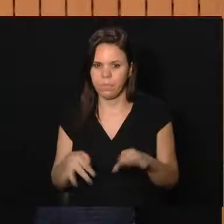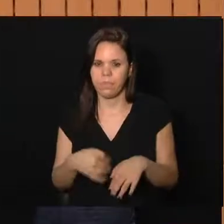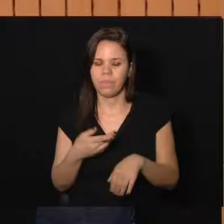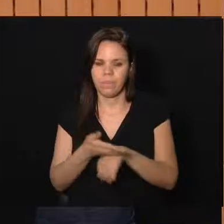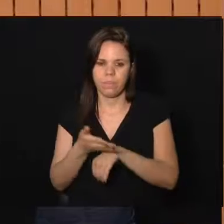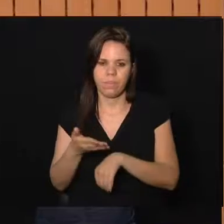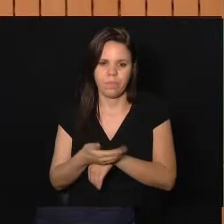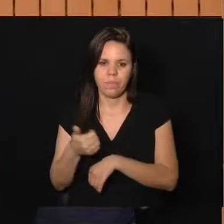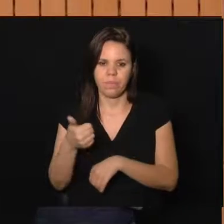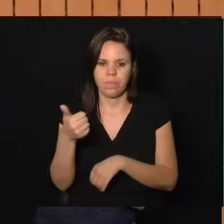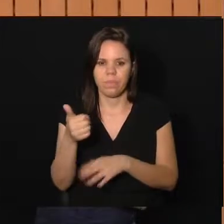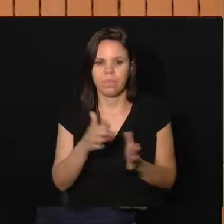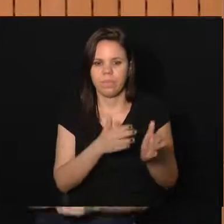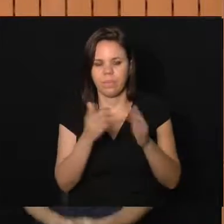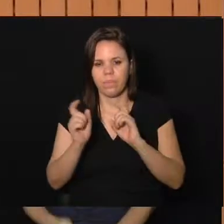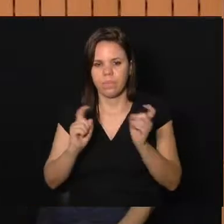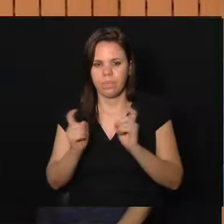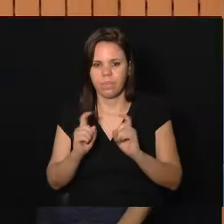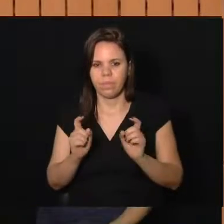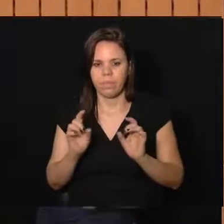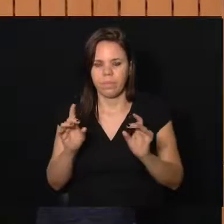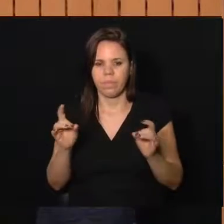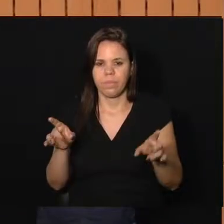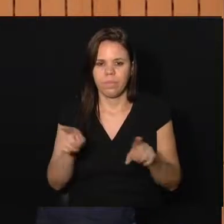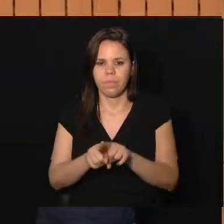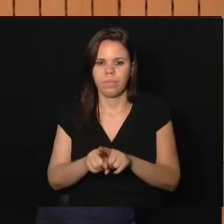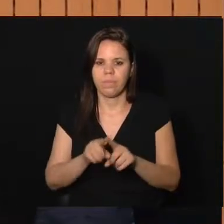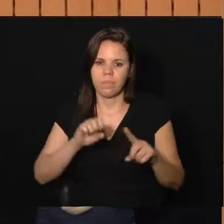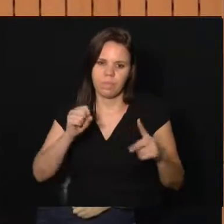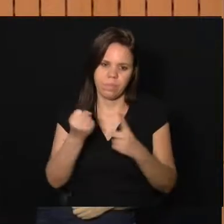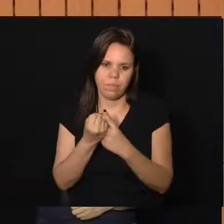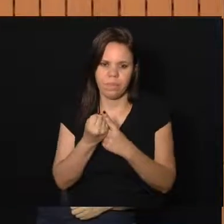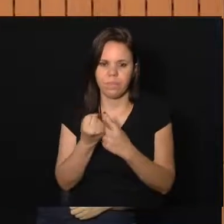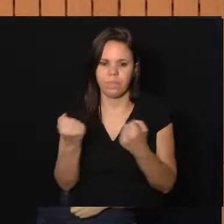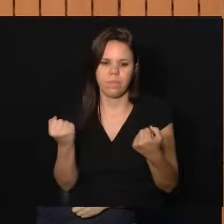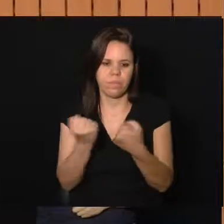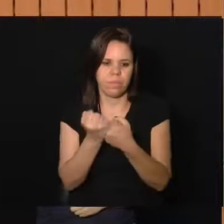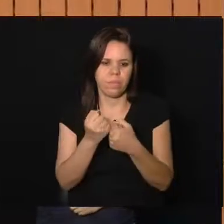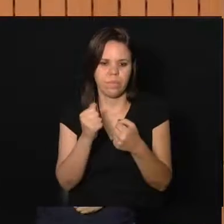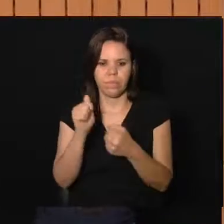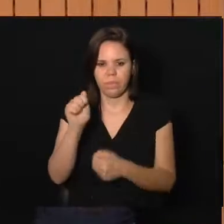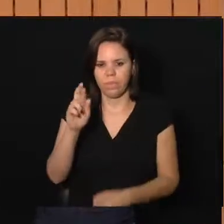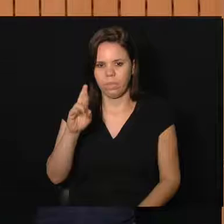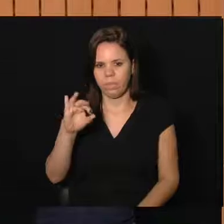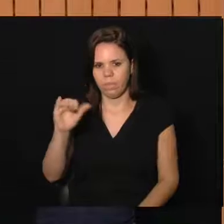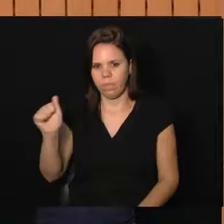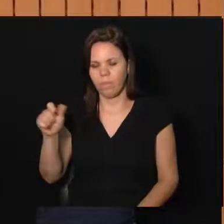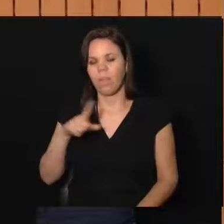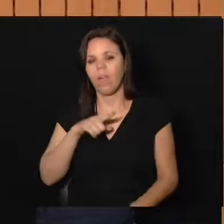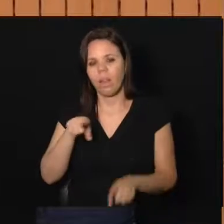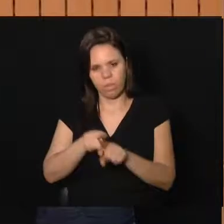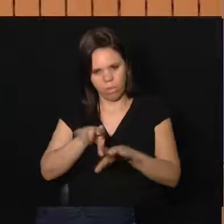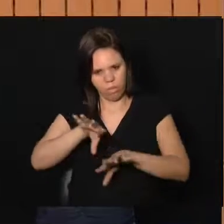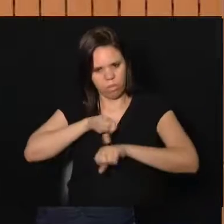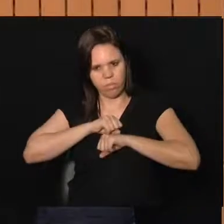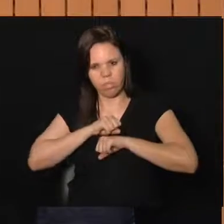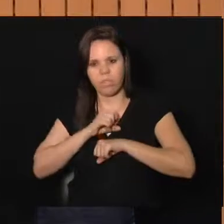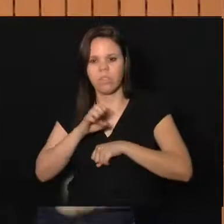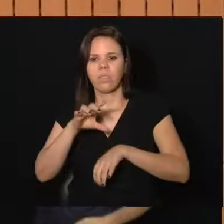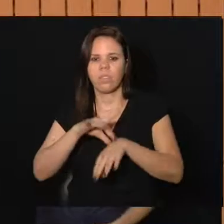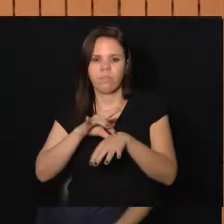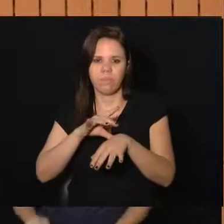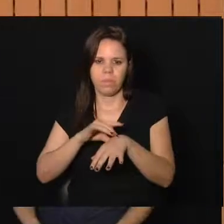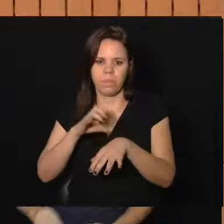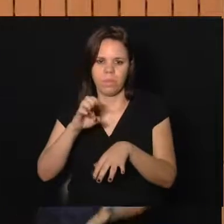da primeira parte da reunião ordinária a assistente social Adriana Carmo, portadora da esclerose múltipla, que